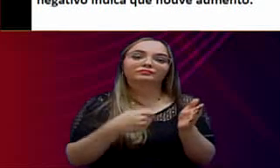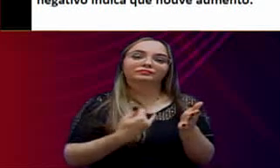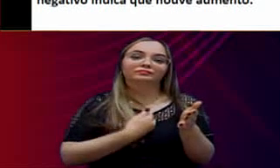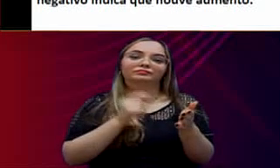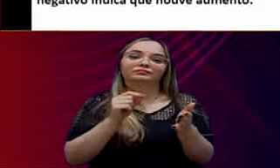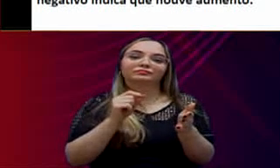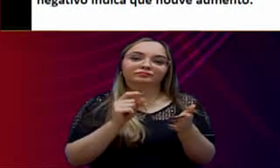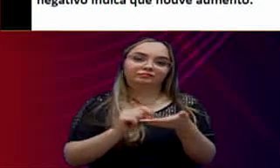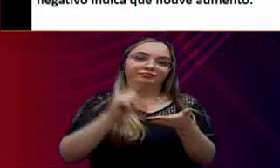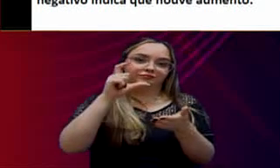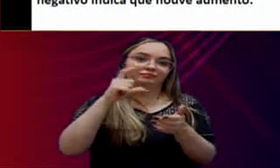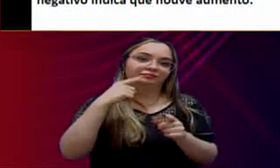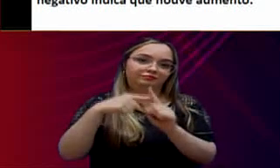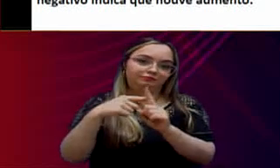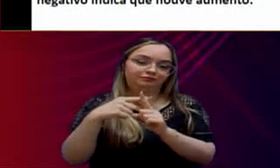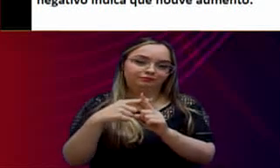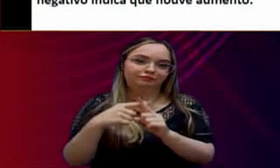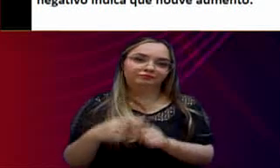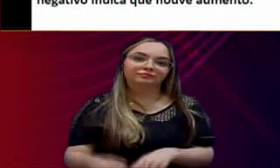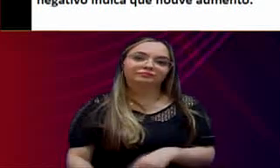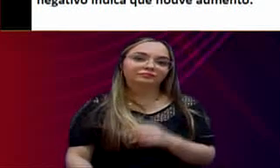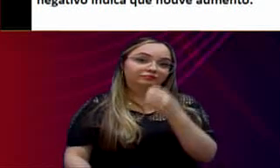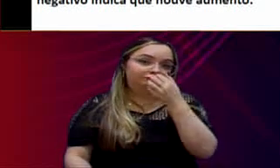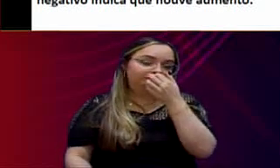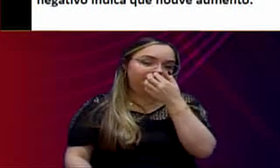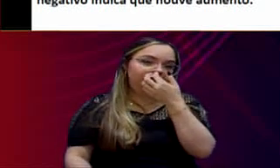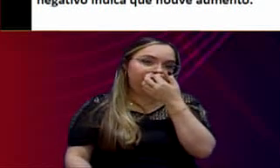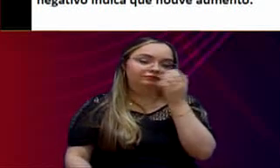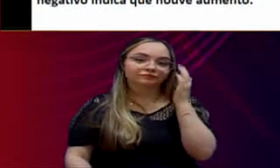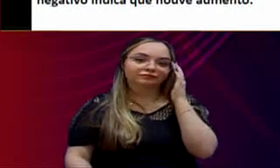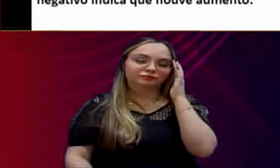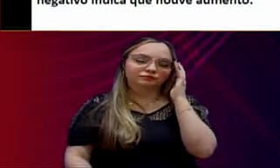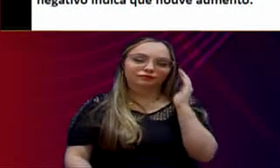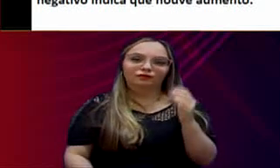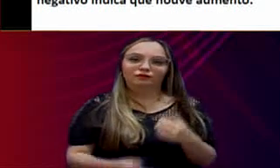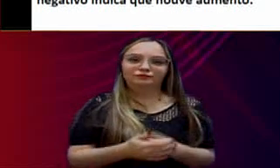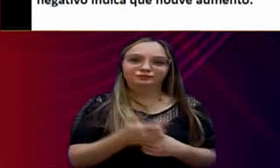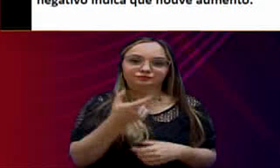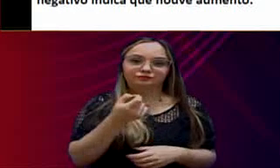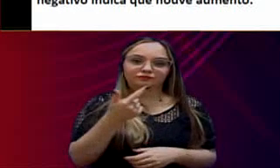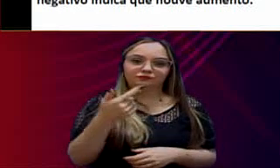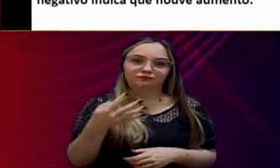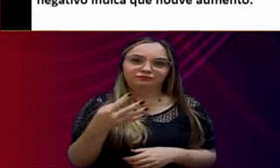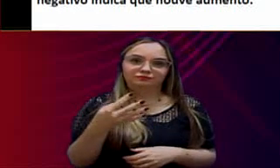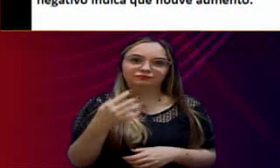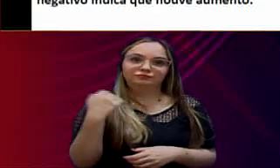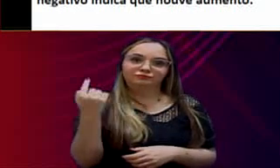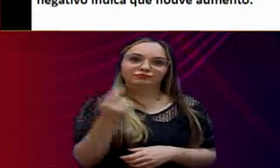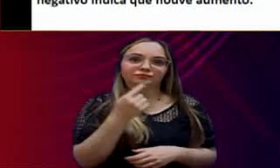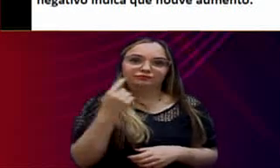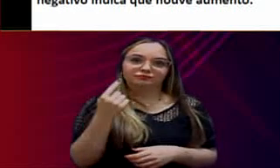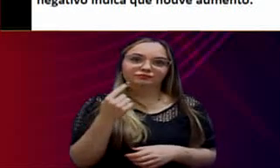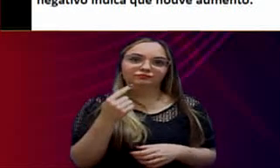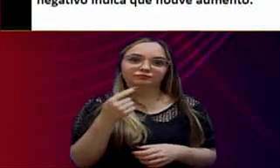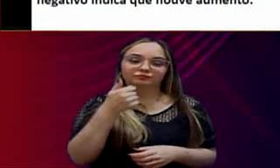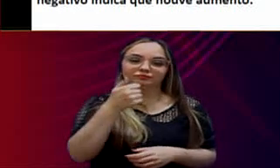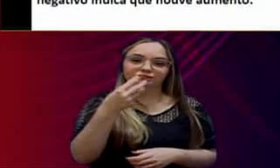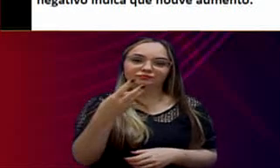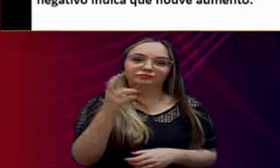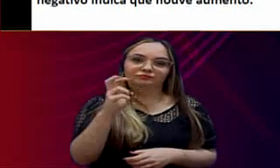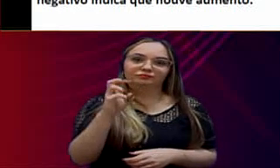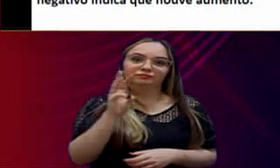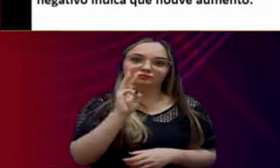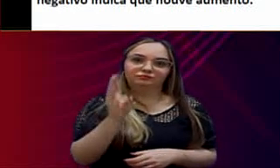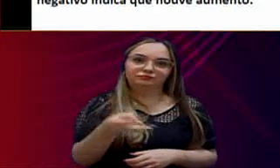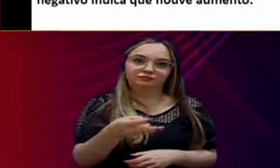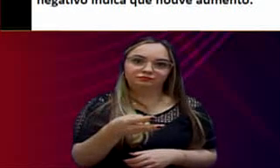houve aumento da dívida Então vamos lá o resultado em 2024 nós tivemos resultado primário de 135